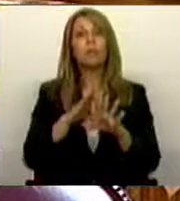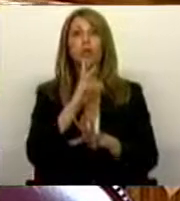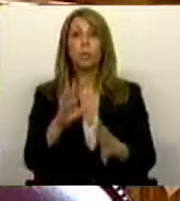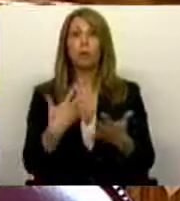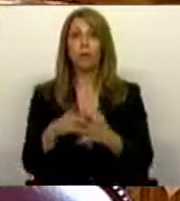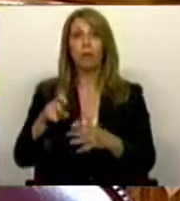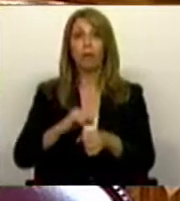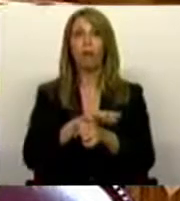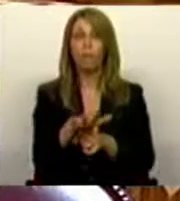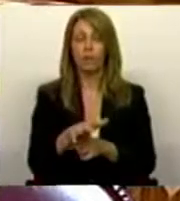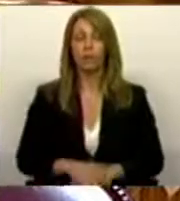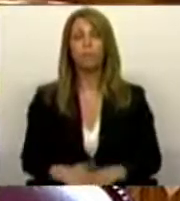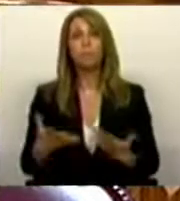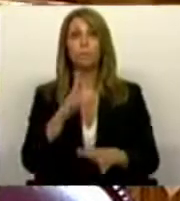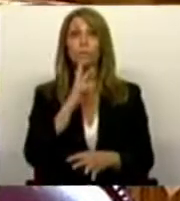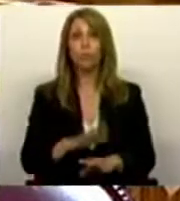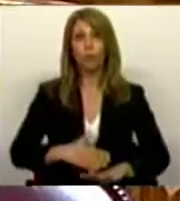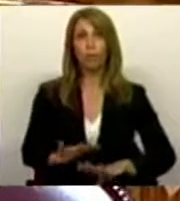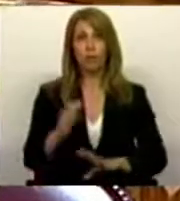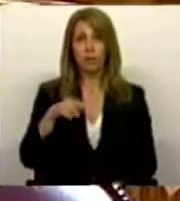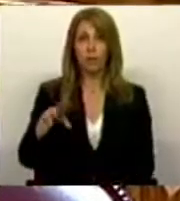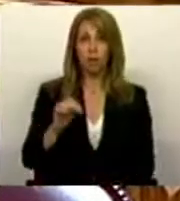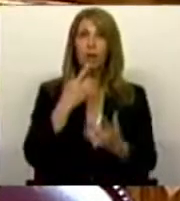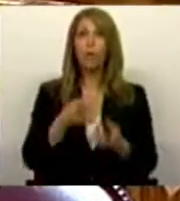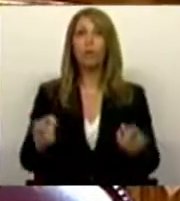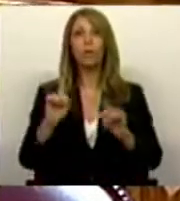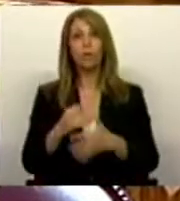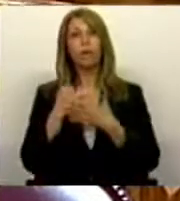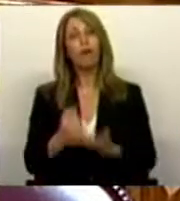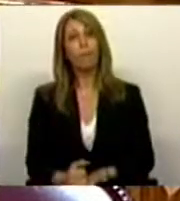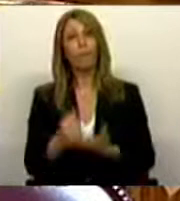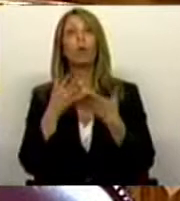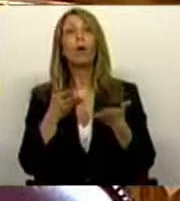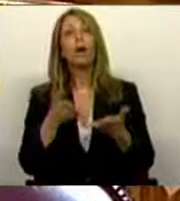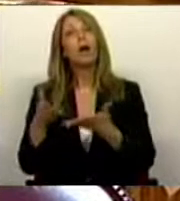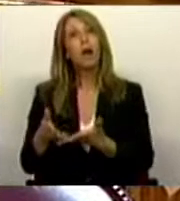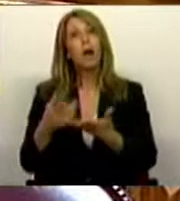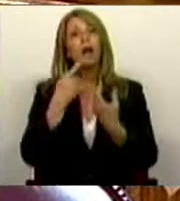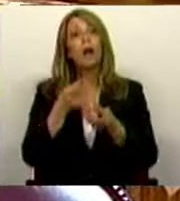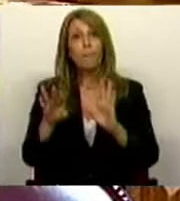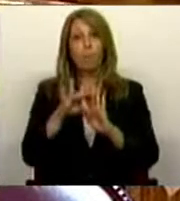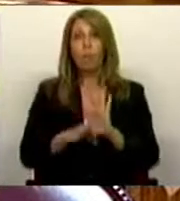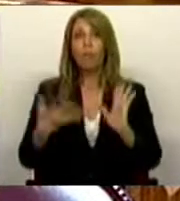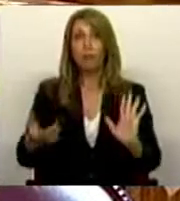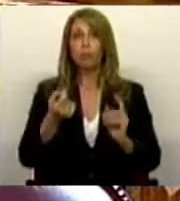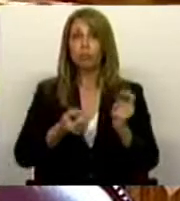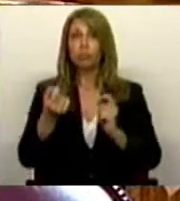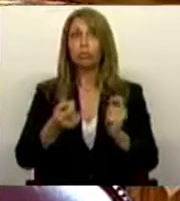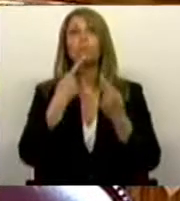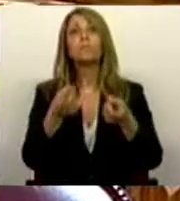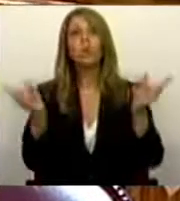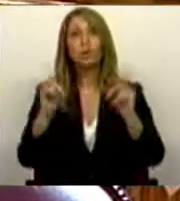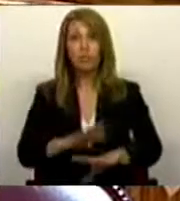respeita ao reforço do Serviço Nacional de Saúde, o regresso da atividade assistencial programada está progressivamente a ser retomada e a sua resposta foi reforçada